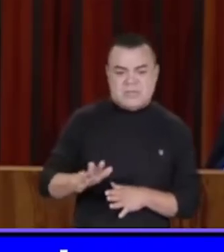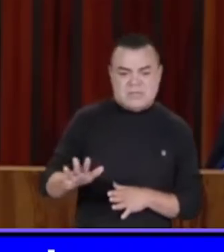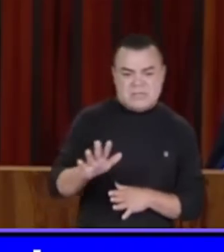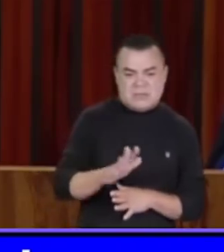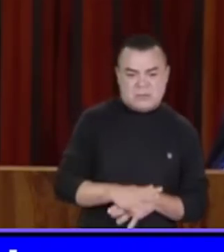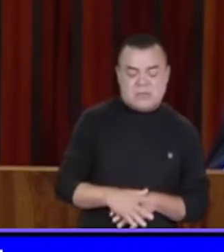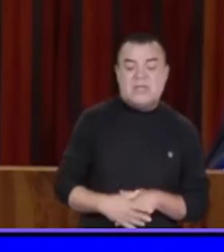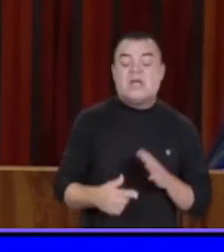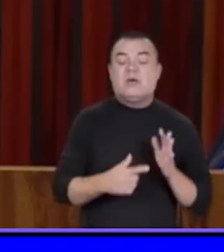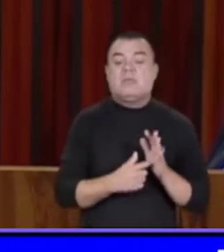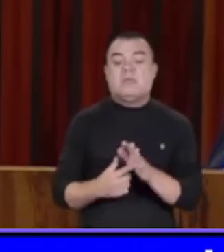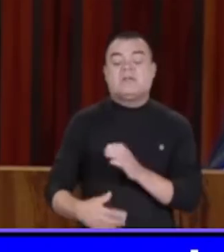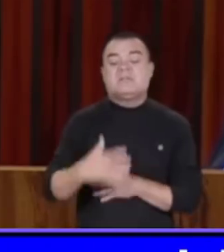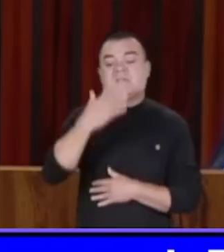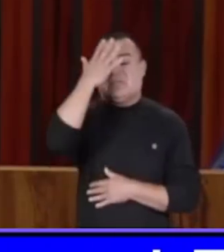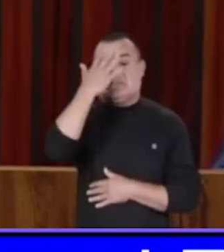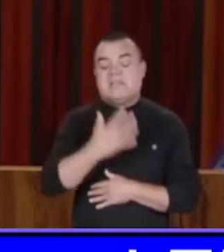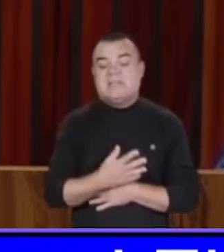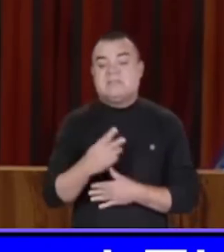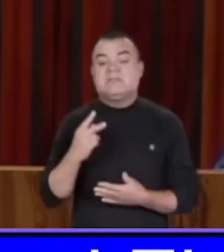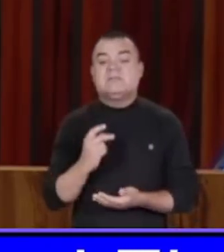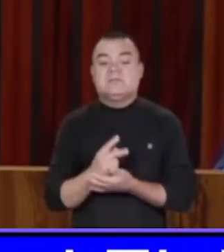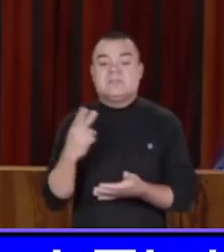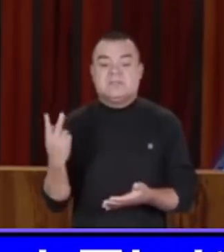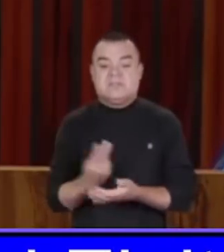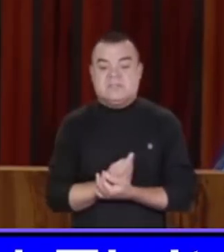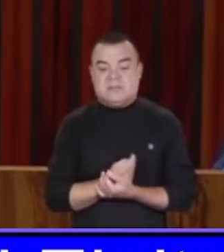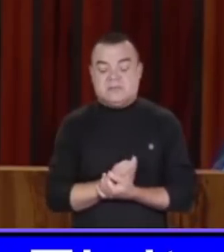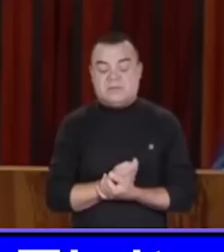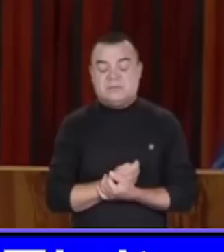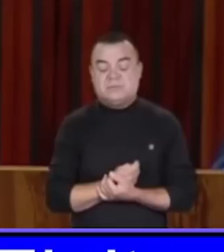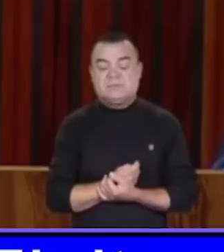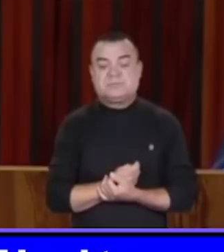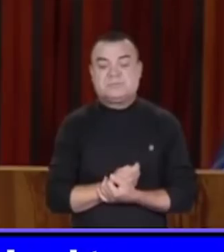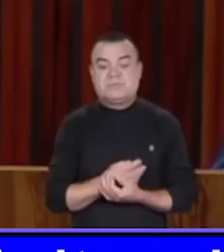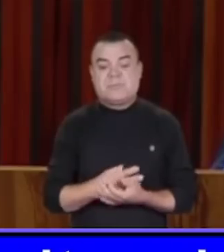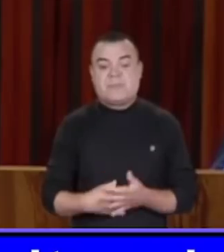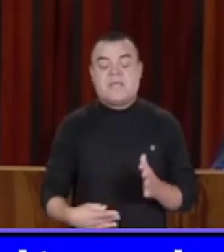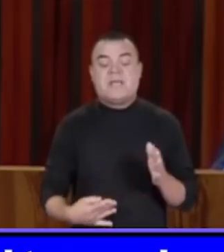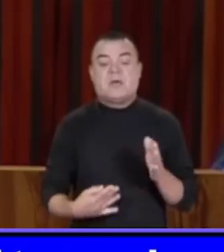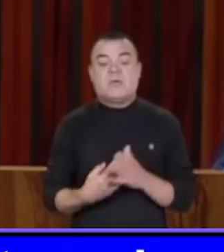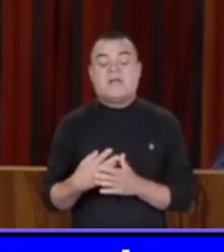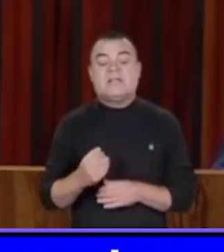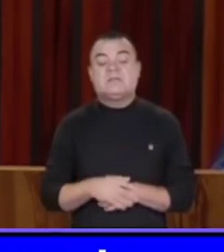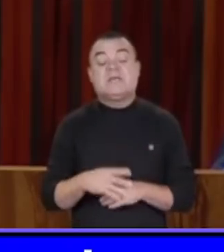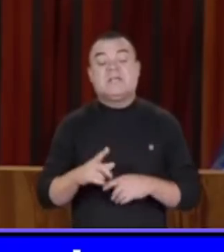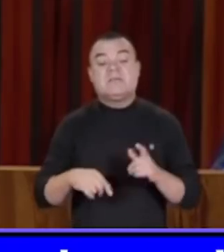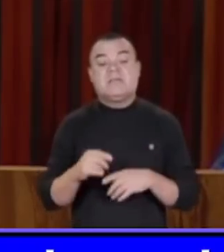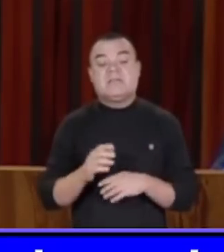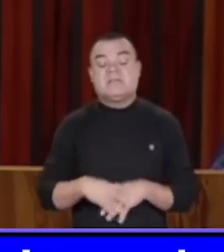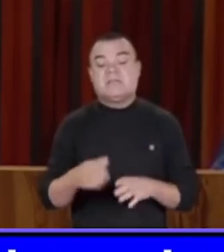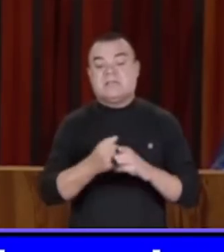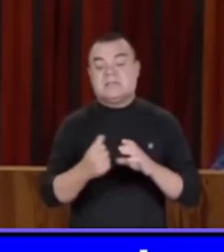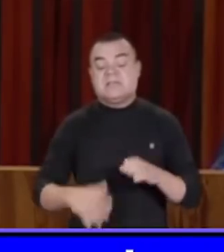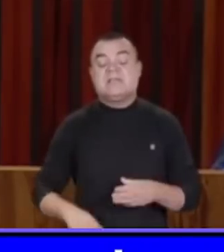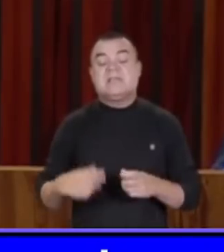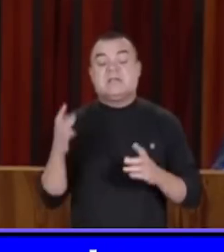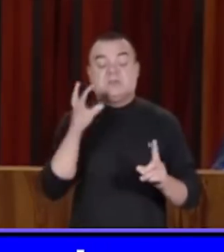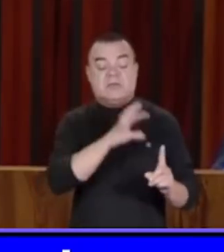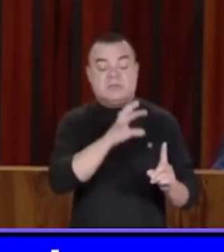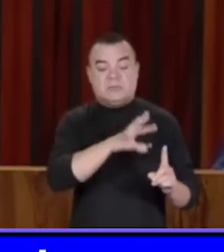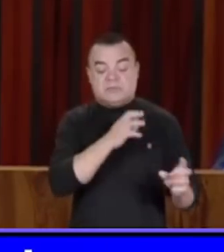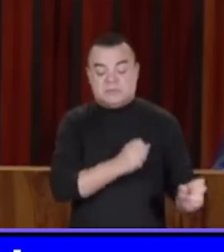a gravidade das circunstâncias. O quarto elemento caracterizador do abuso de poder